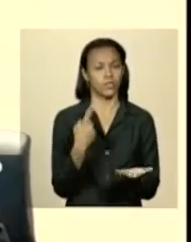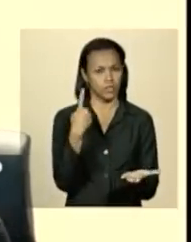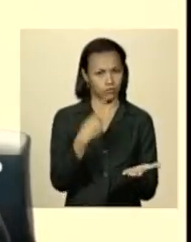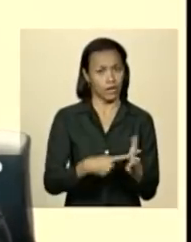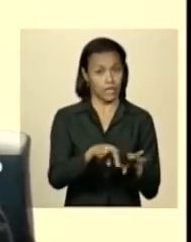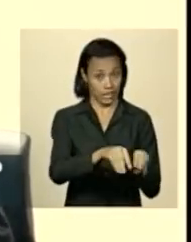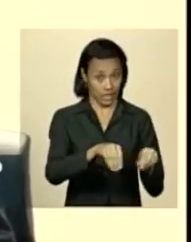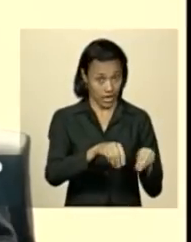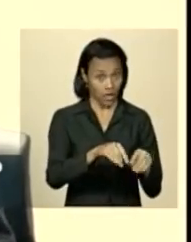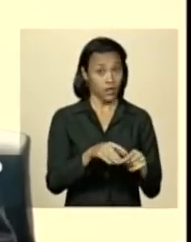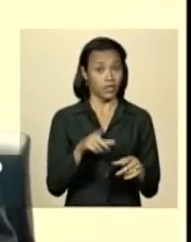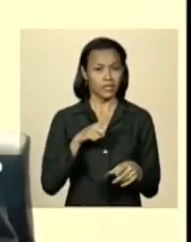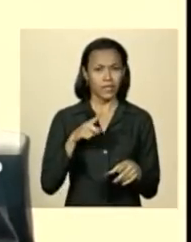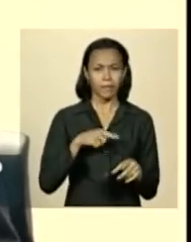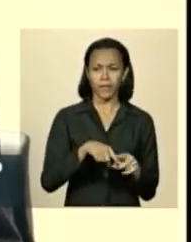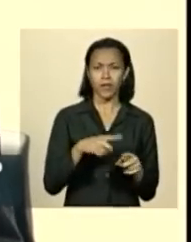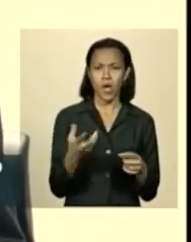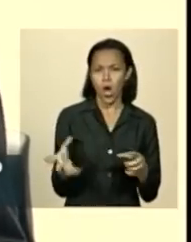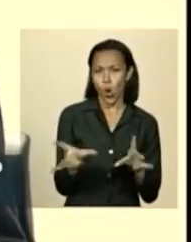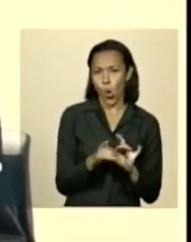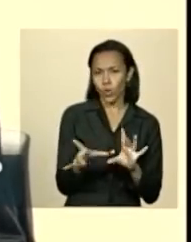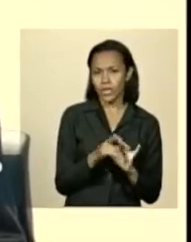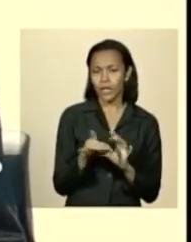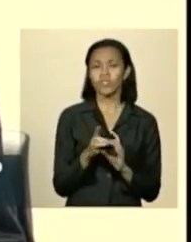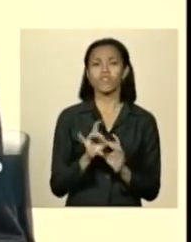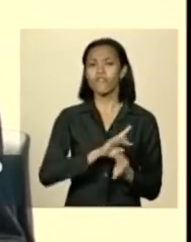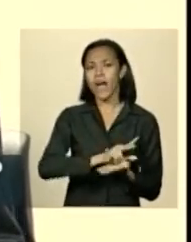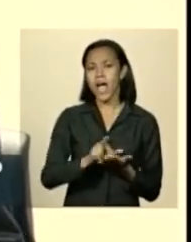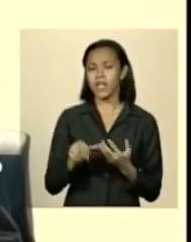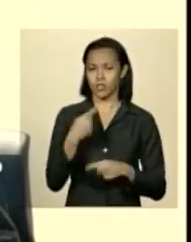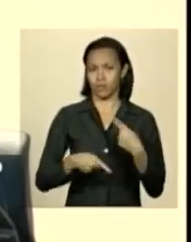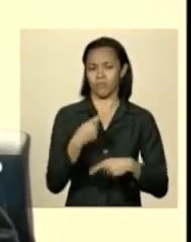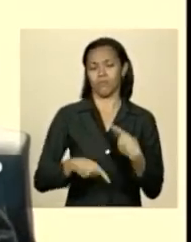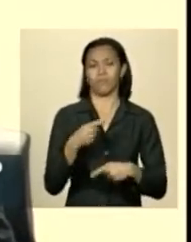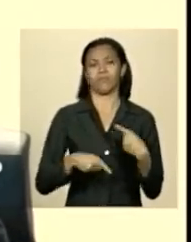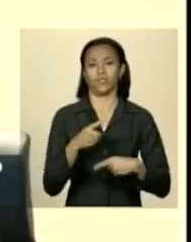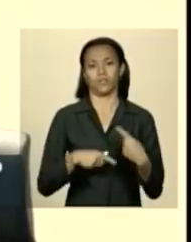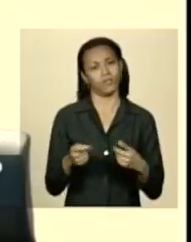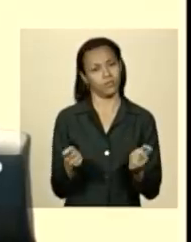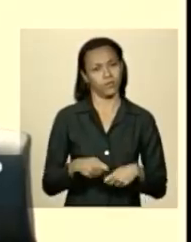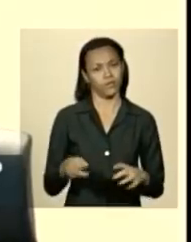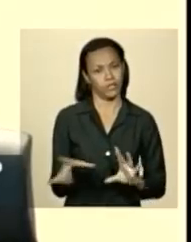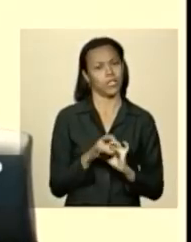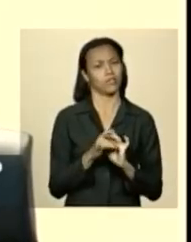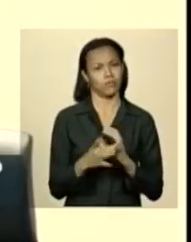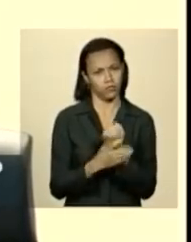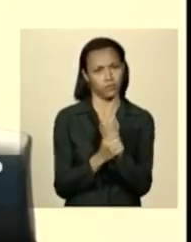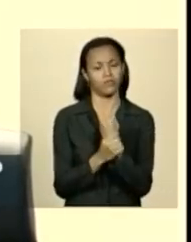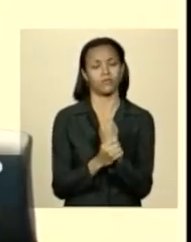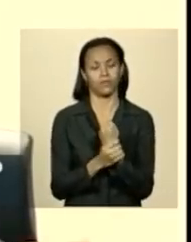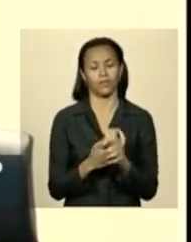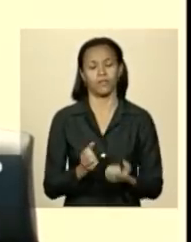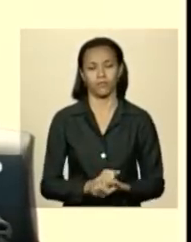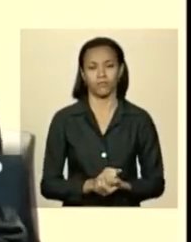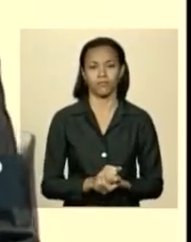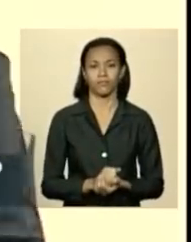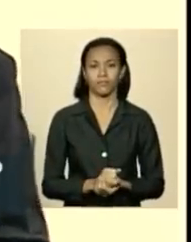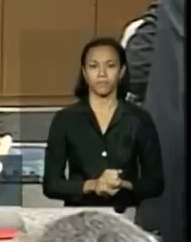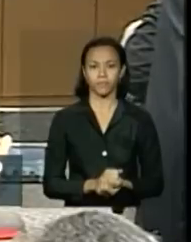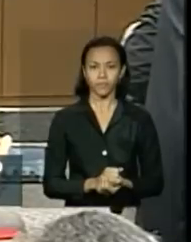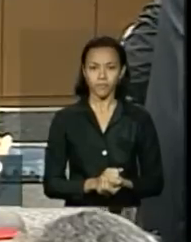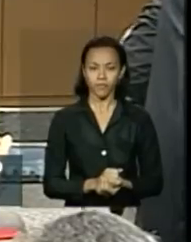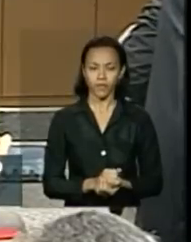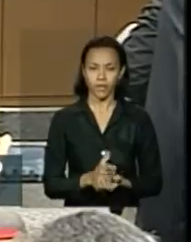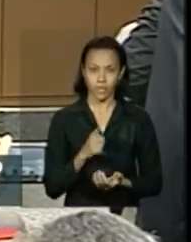acessar um conjunto de políticas públicas que hoje pela ausência do título da terra eles ficam eh sem acesso